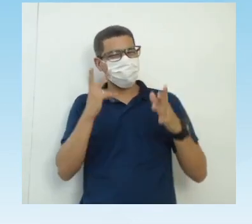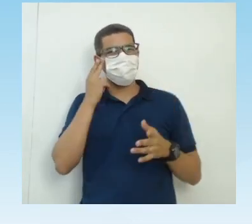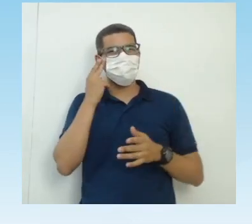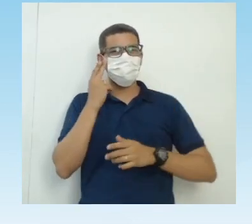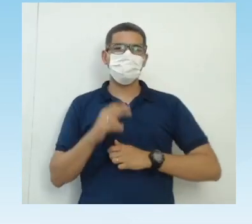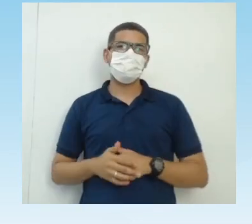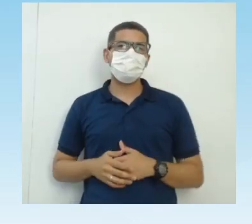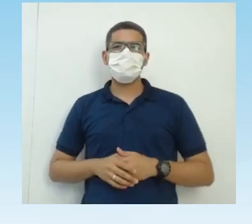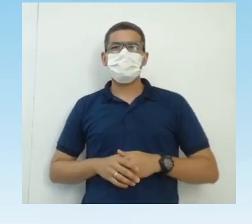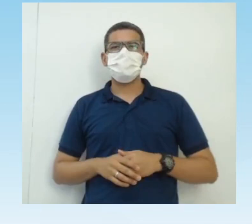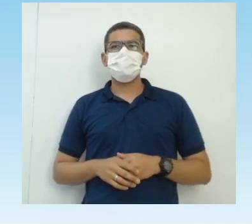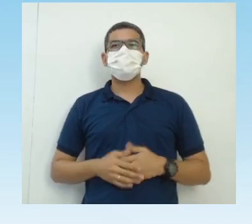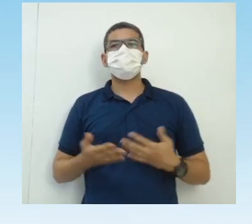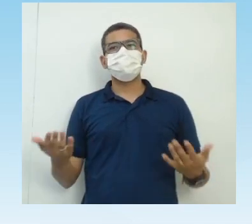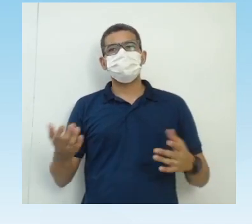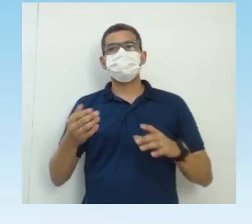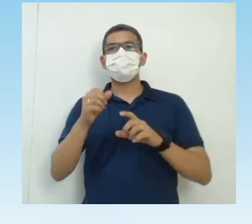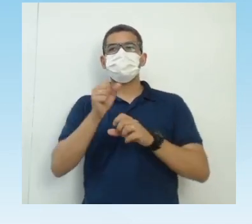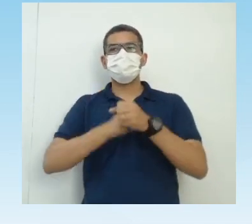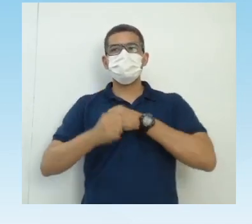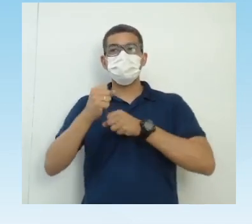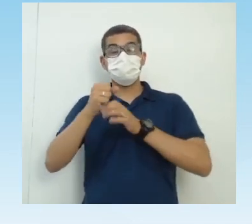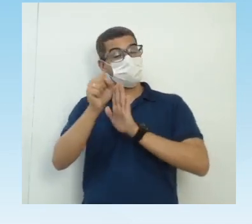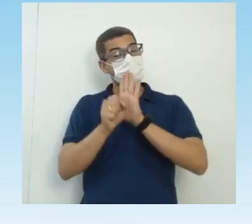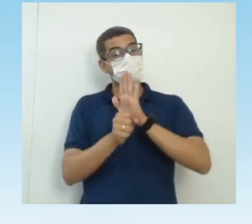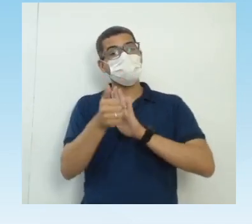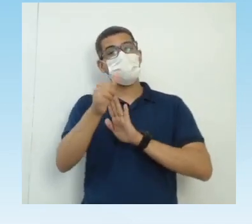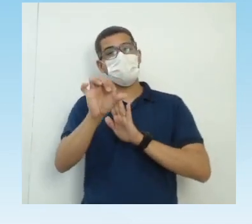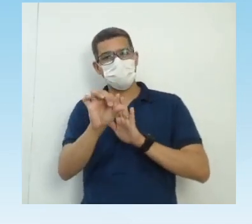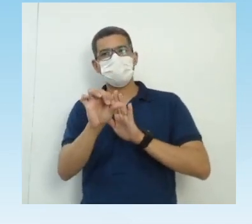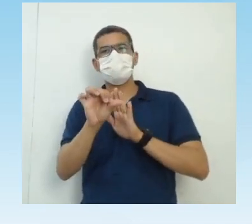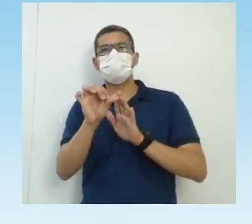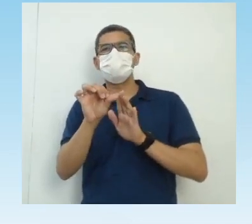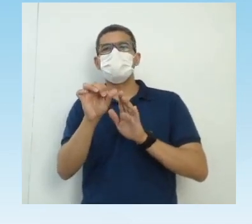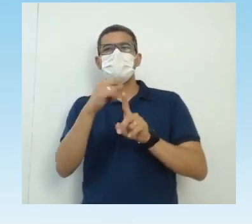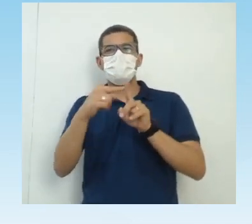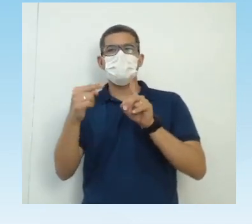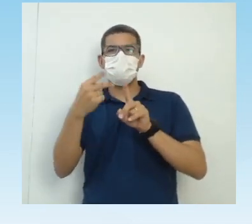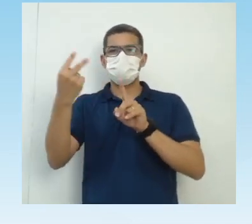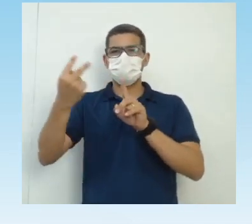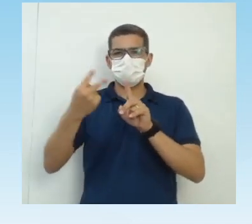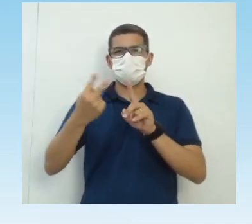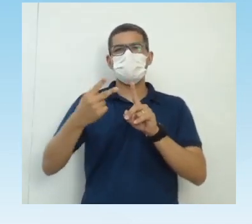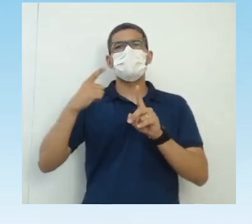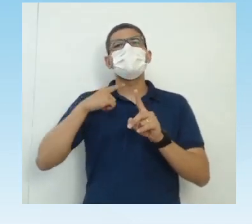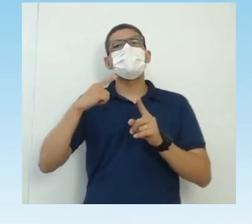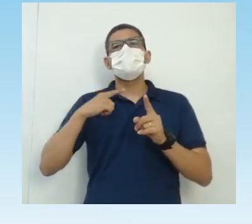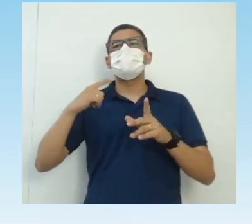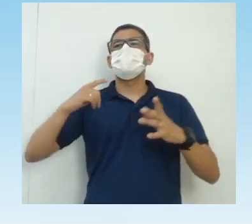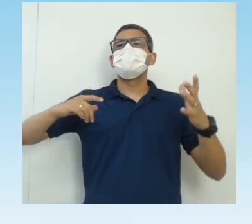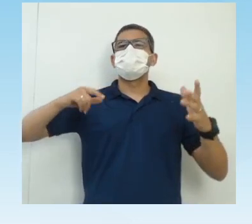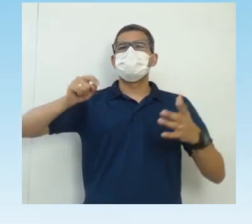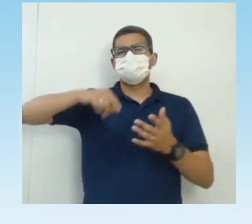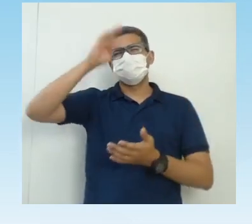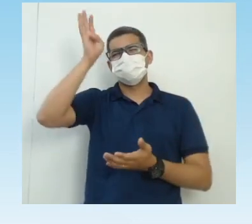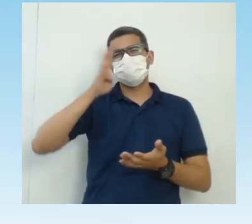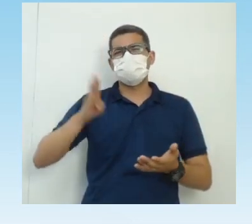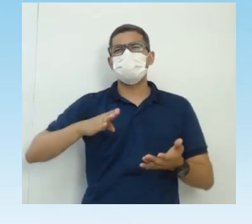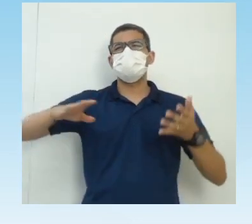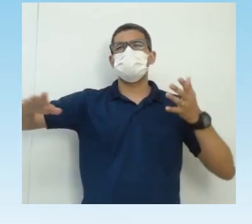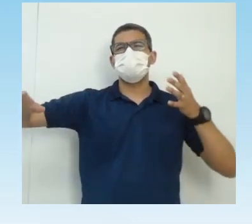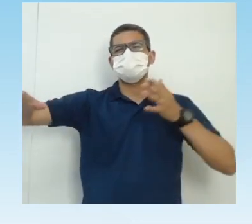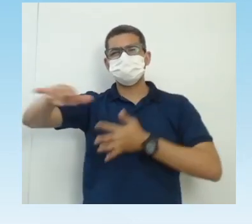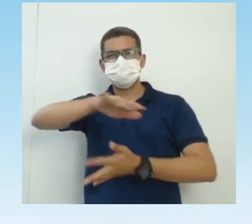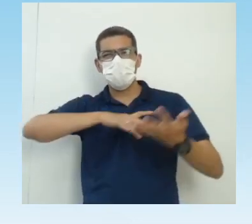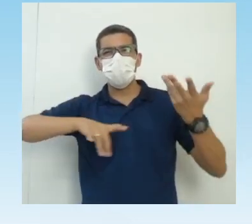segunda metade do século XIX, o Brasil viveu um período extremamente turbulento em sua história. Novos ideais